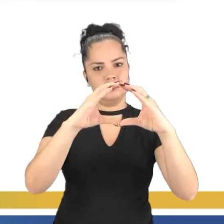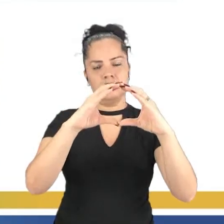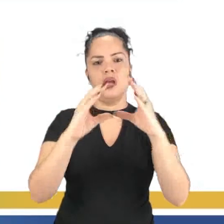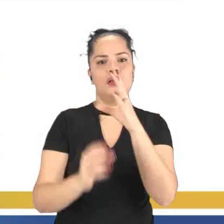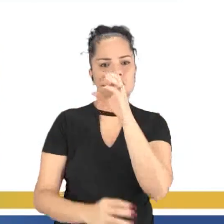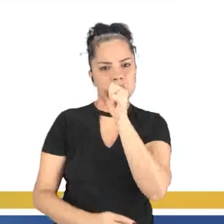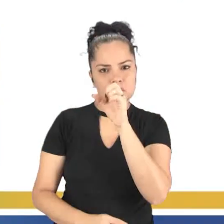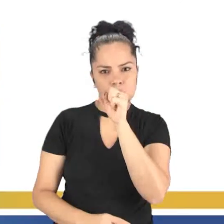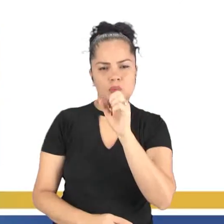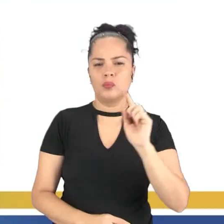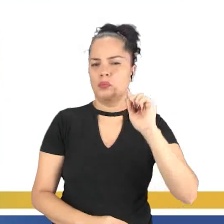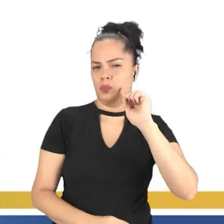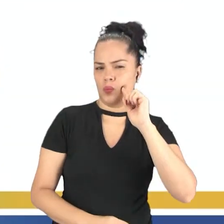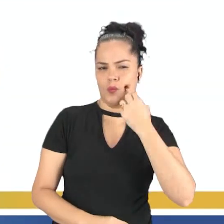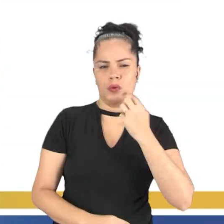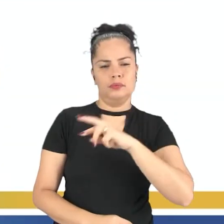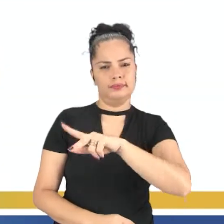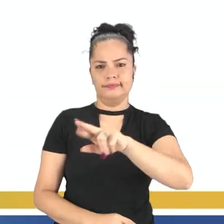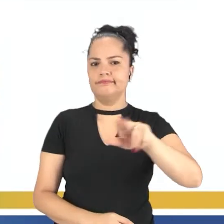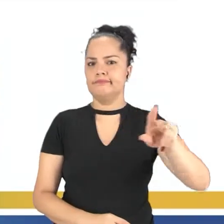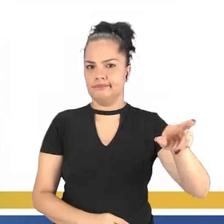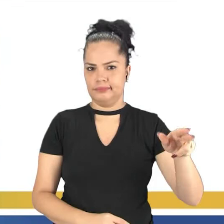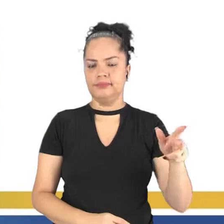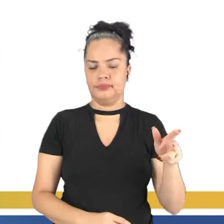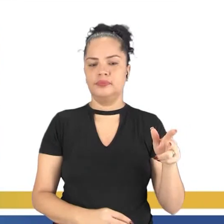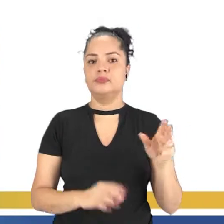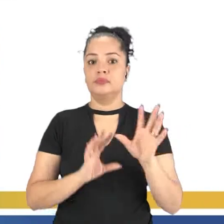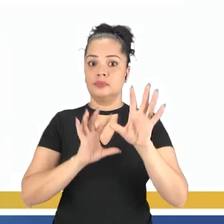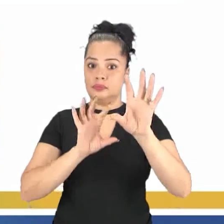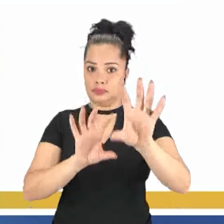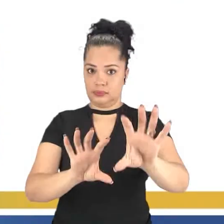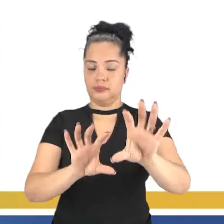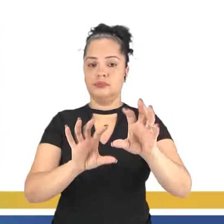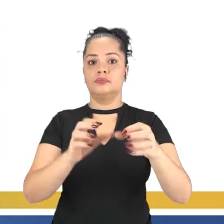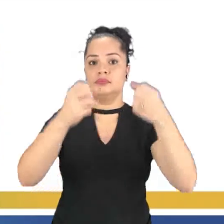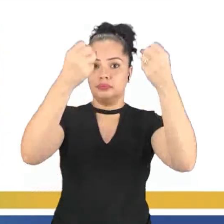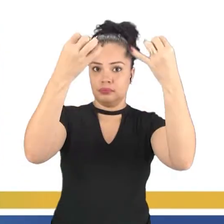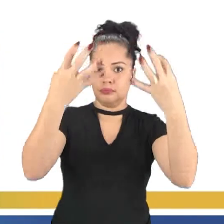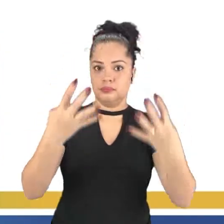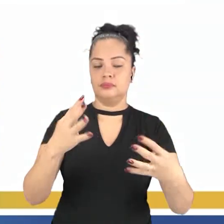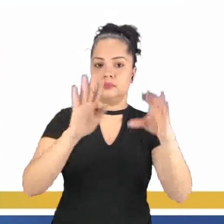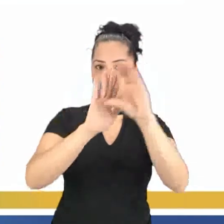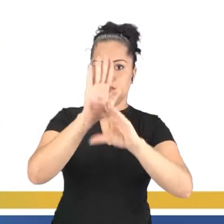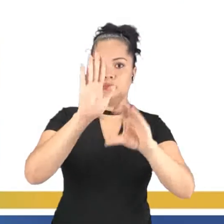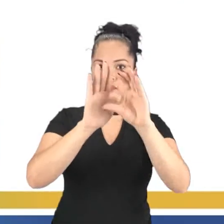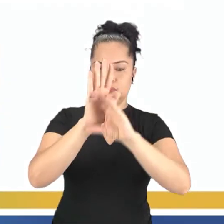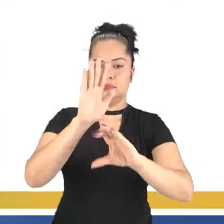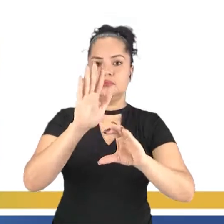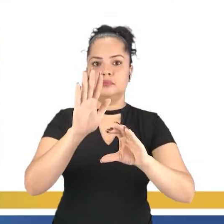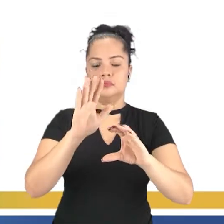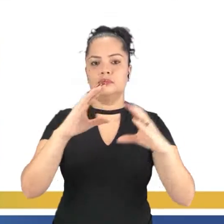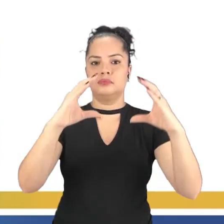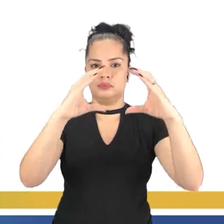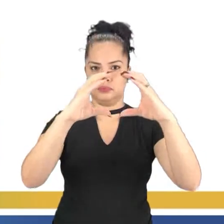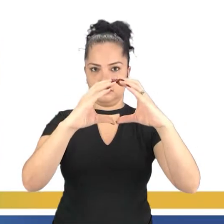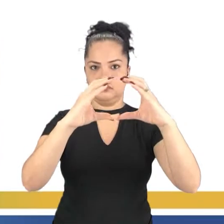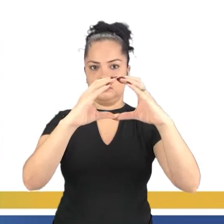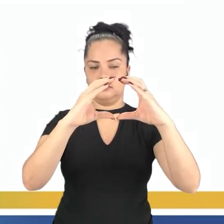exemplo, o limão e assim por diante. Então a definição de esfera é essa, gente. É a união de todos os pontos que estão a uma distância,